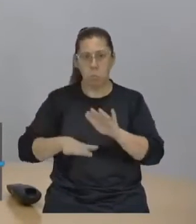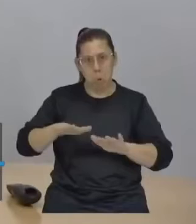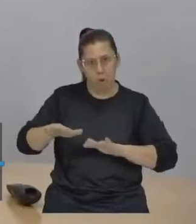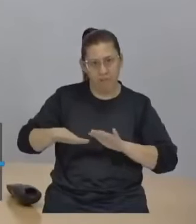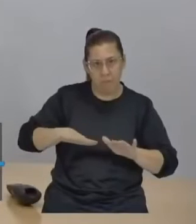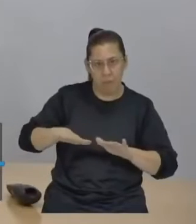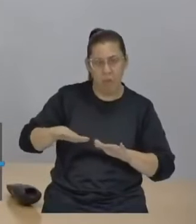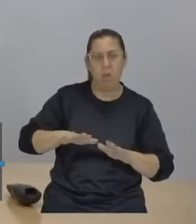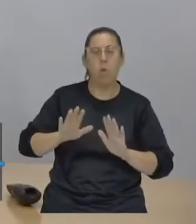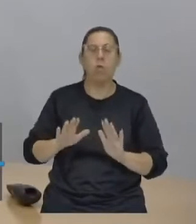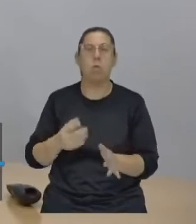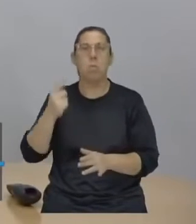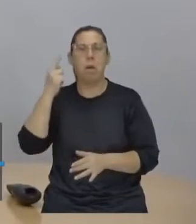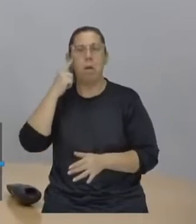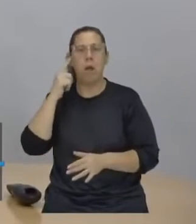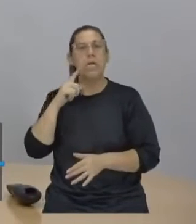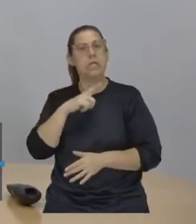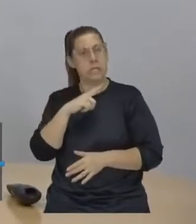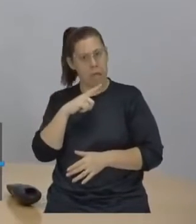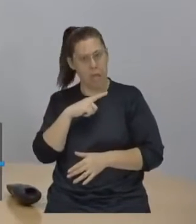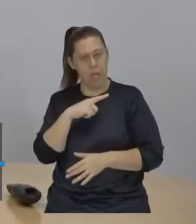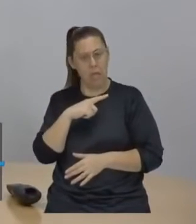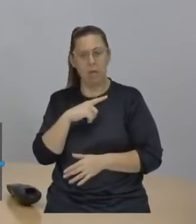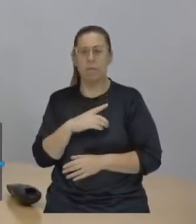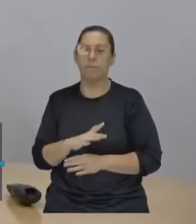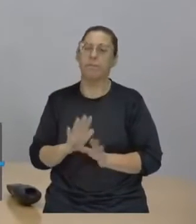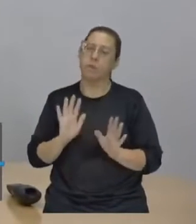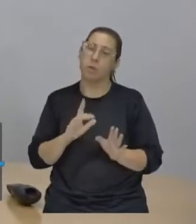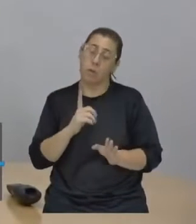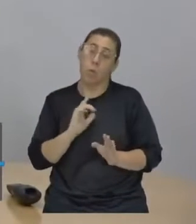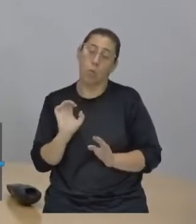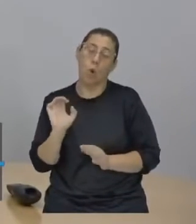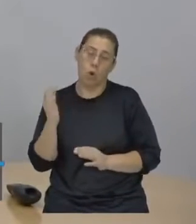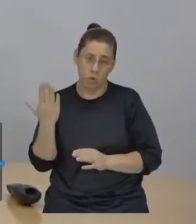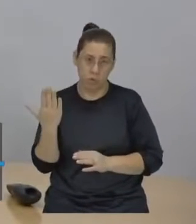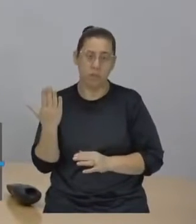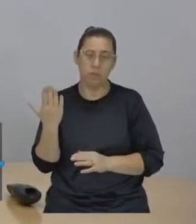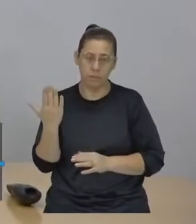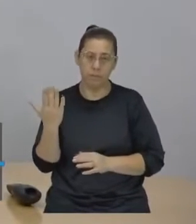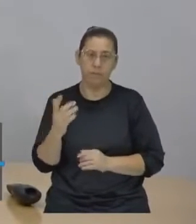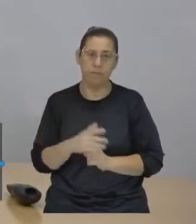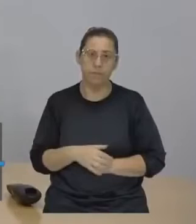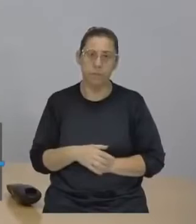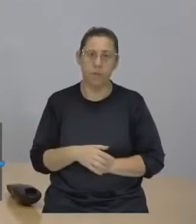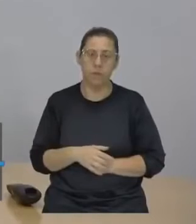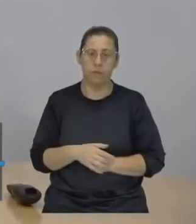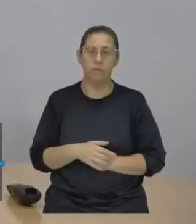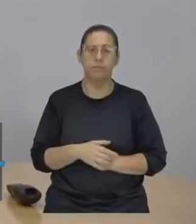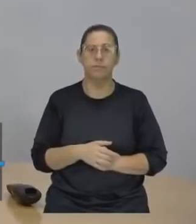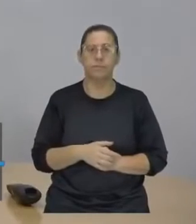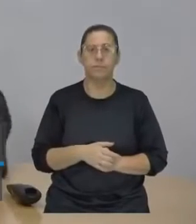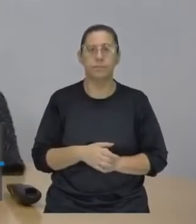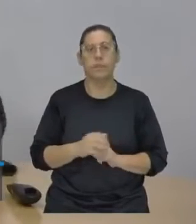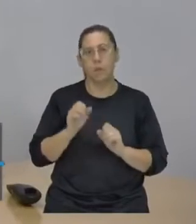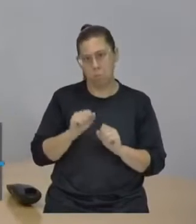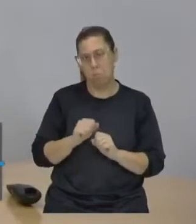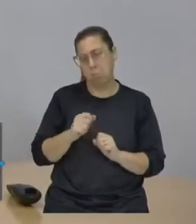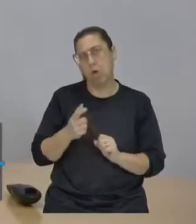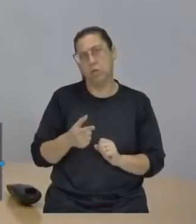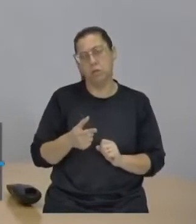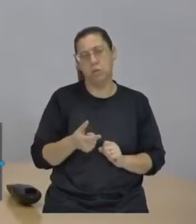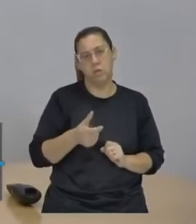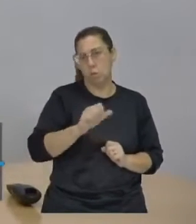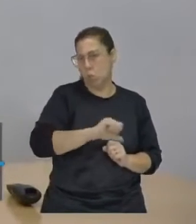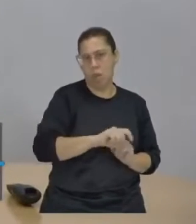Né? Então, quando eu falo eu tenho, não tem movimento aí. Mas você tem um fato, você tem uma afirmativa aí, ok? Pode ser uma negativa também,